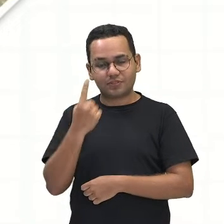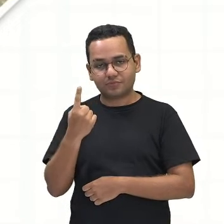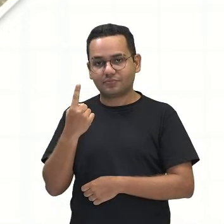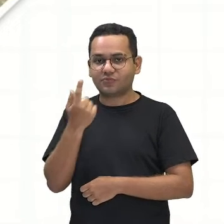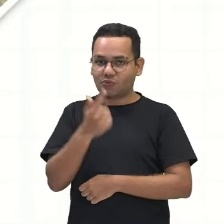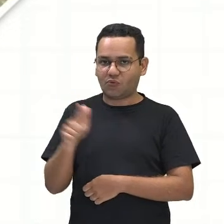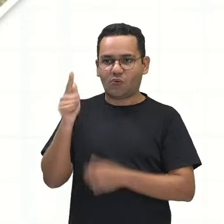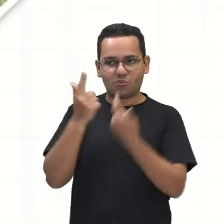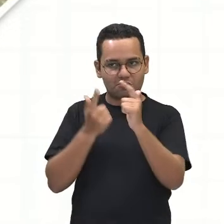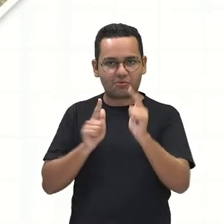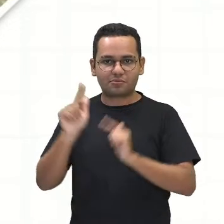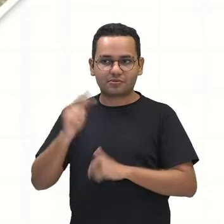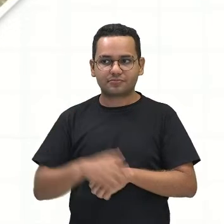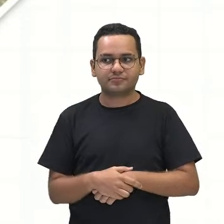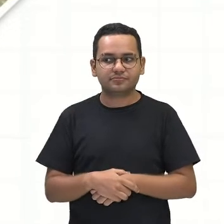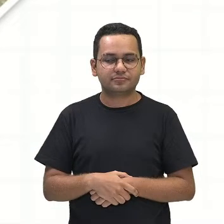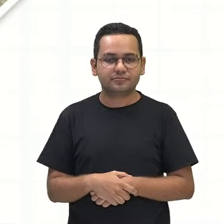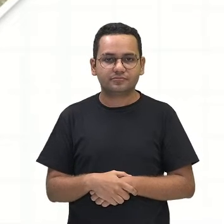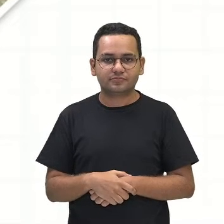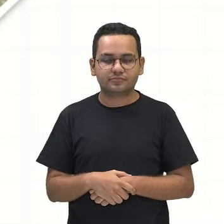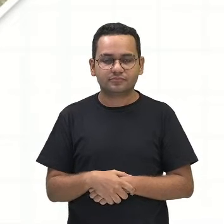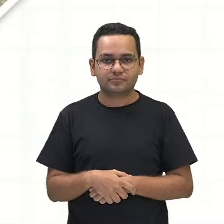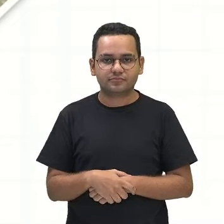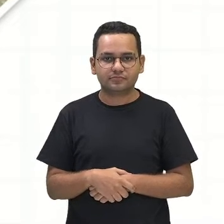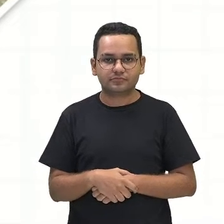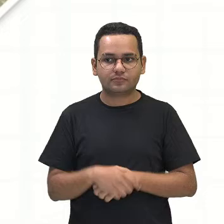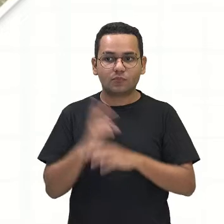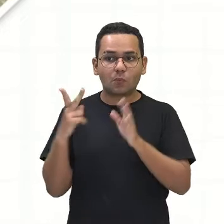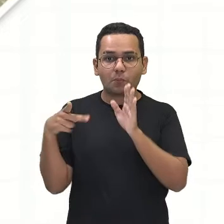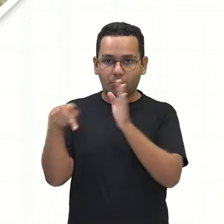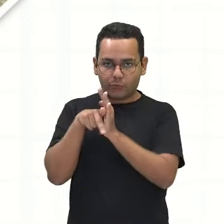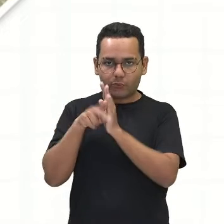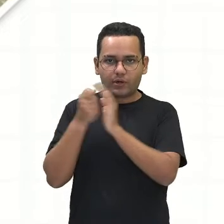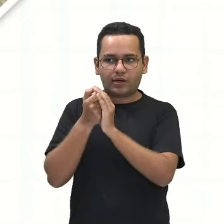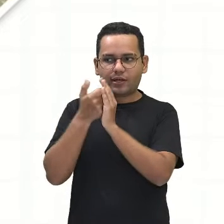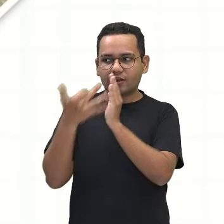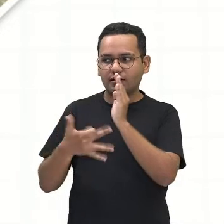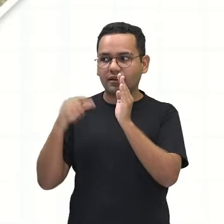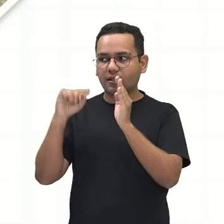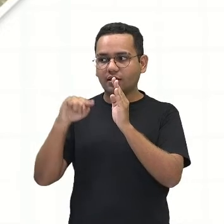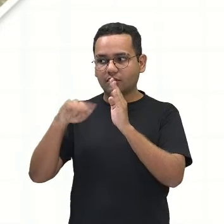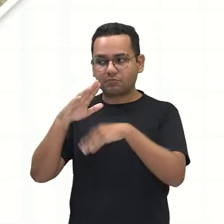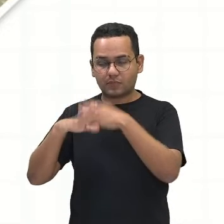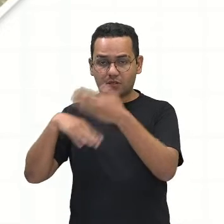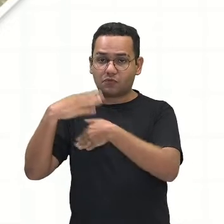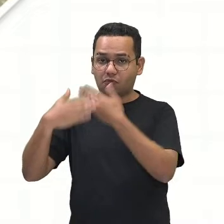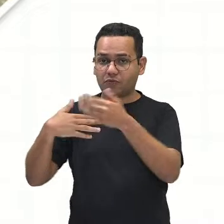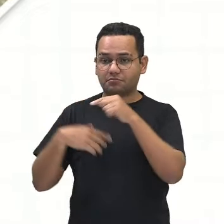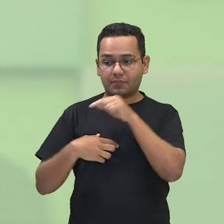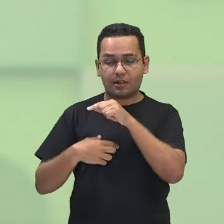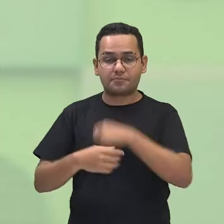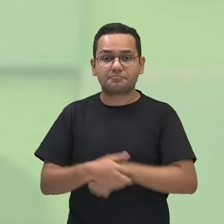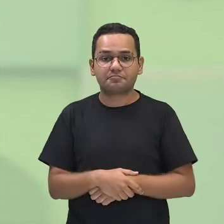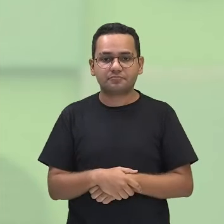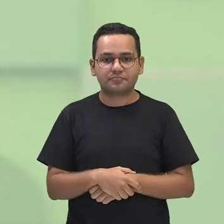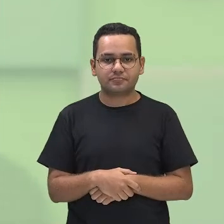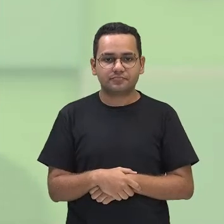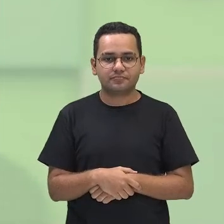nós temos aí essas características evolutivas já presentes